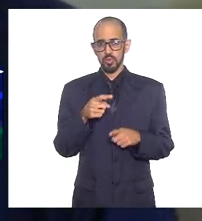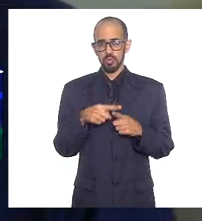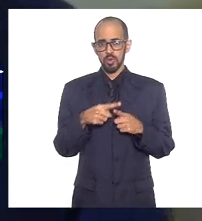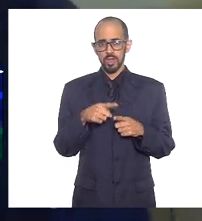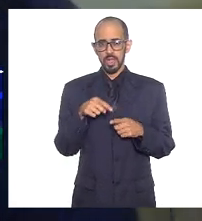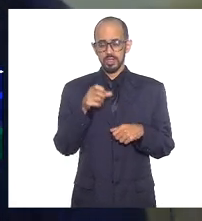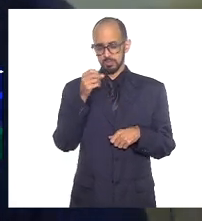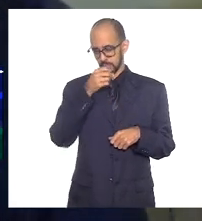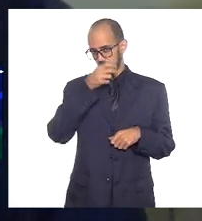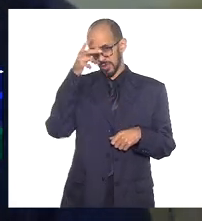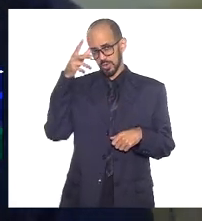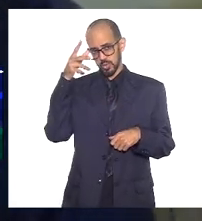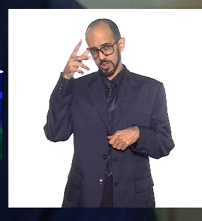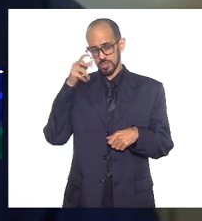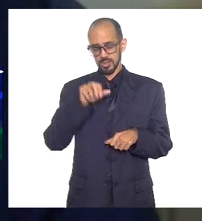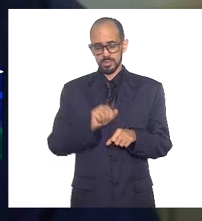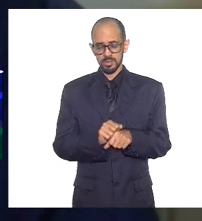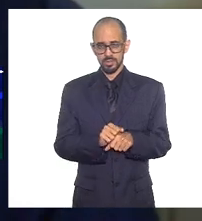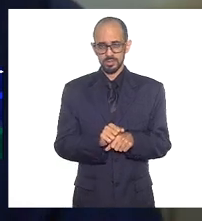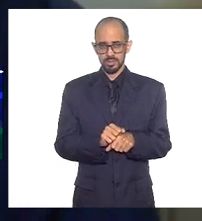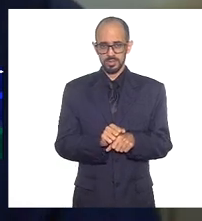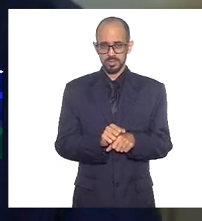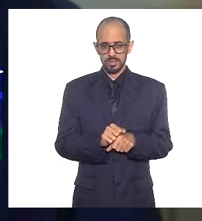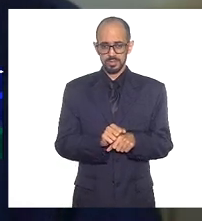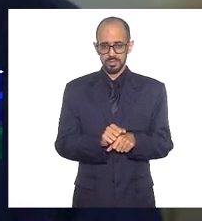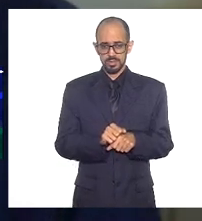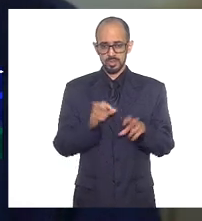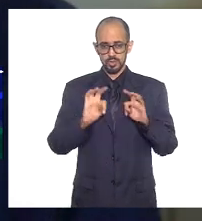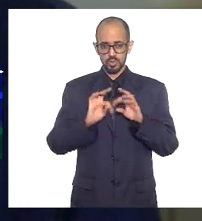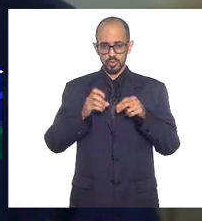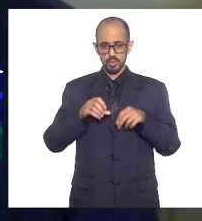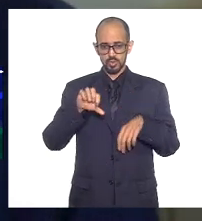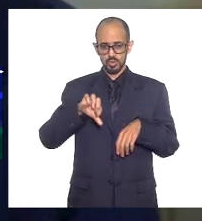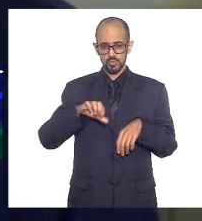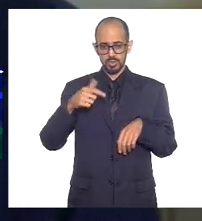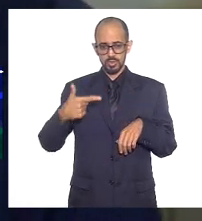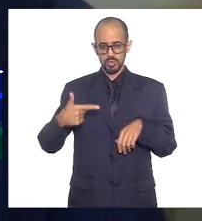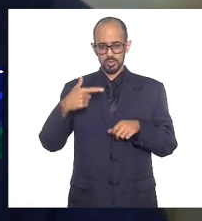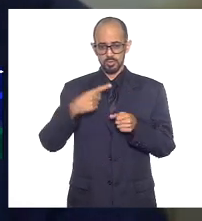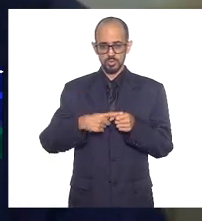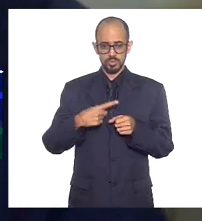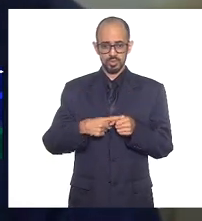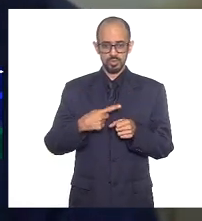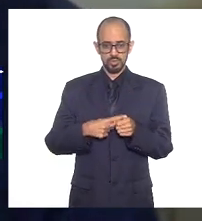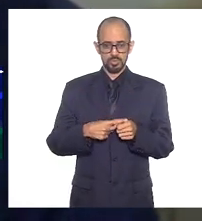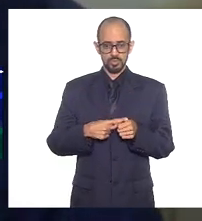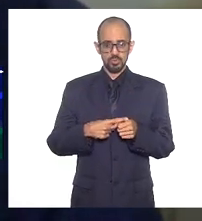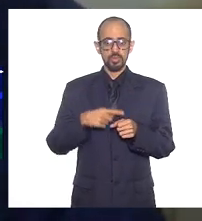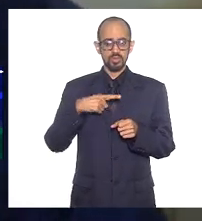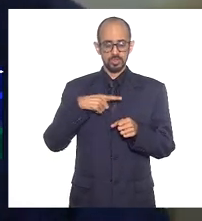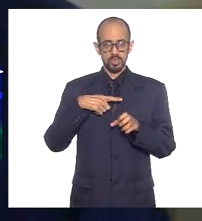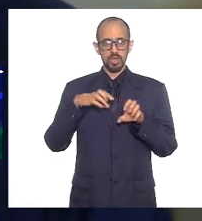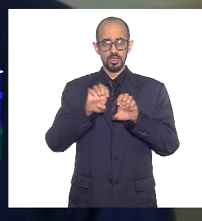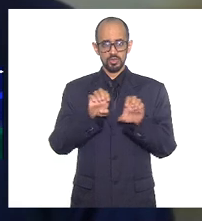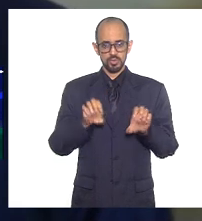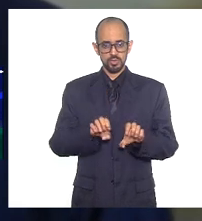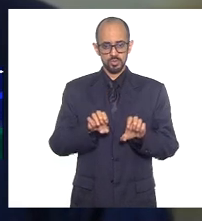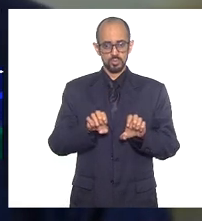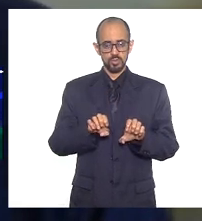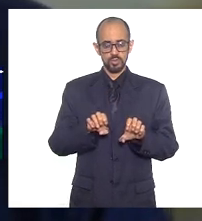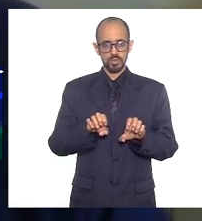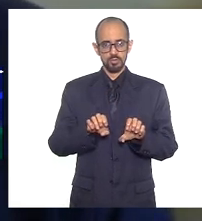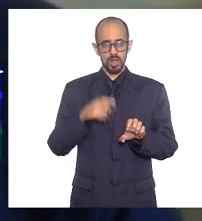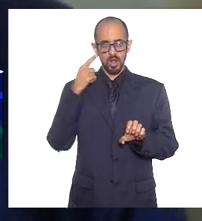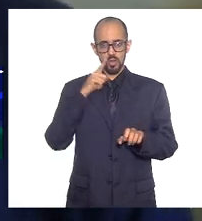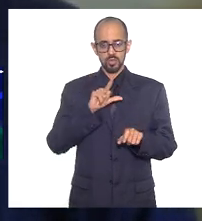prefeituras em todos os 92 municípios tem estrutura para graciosamente